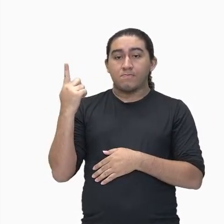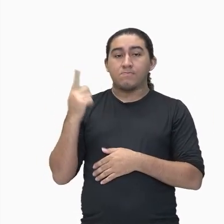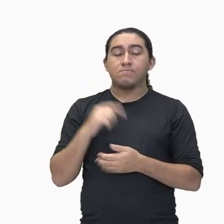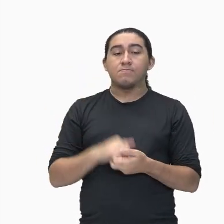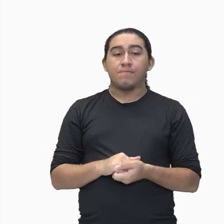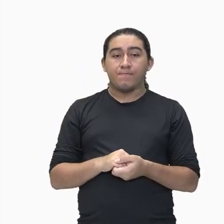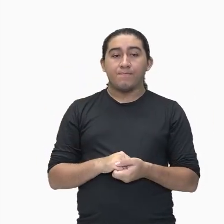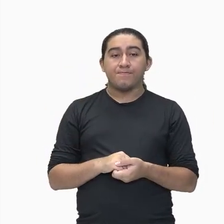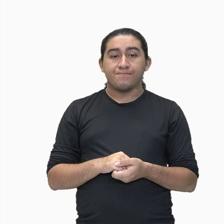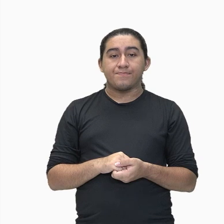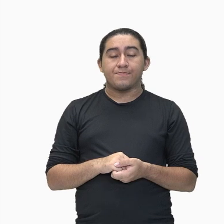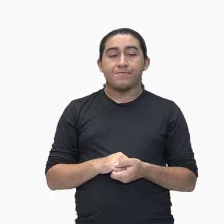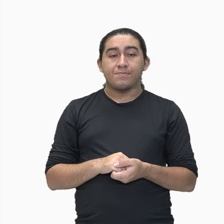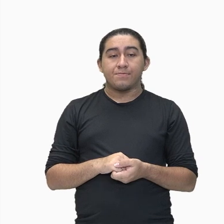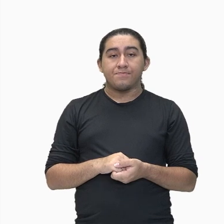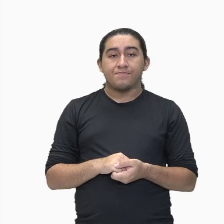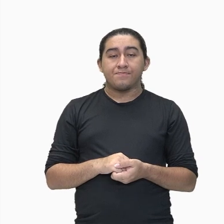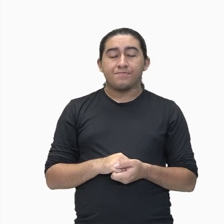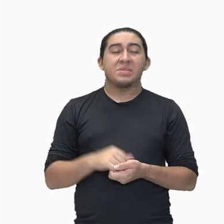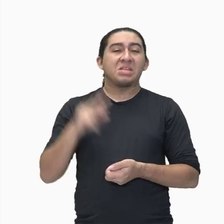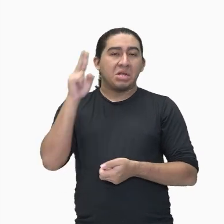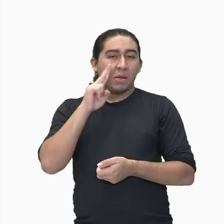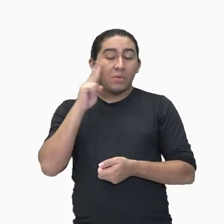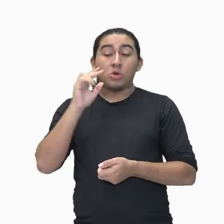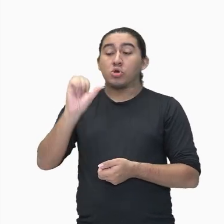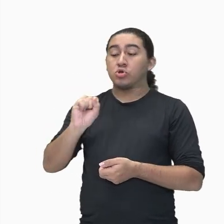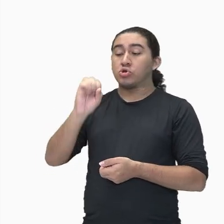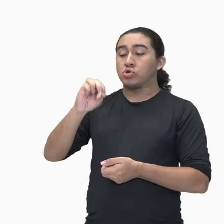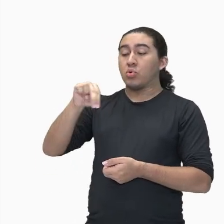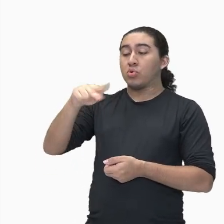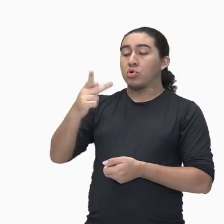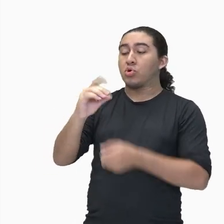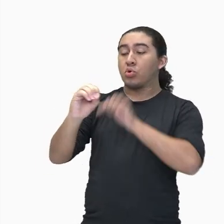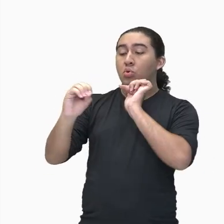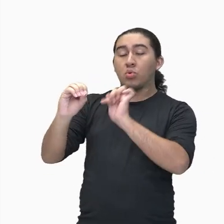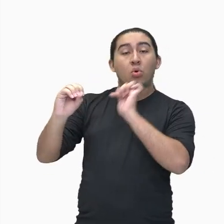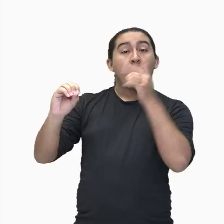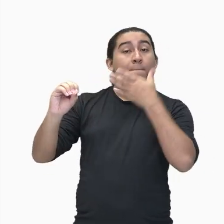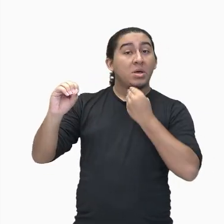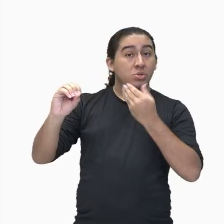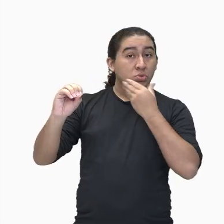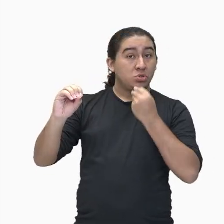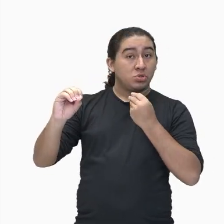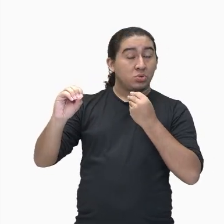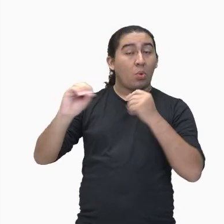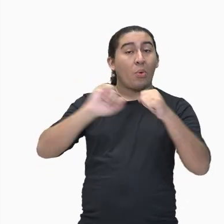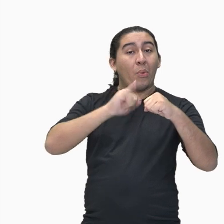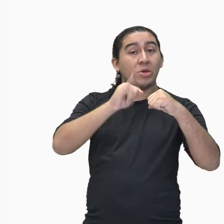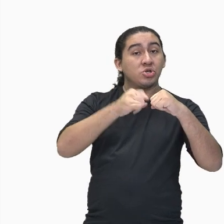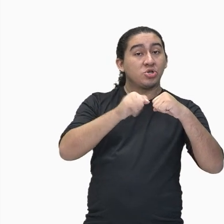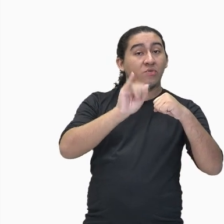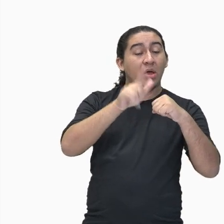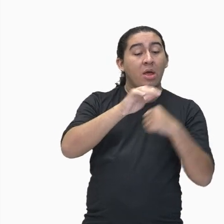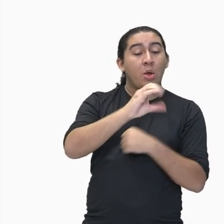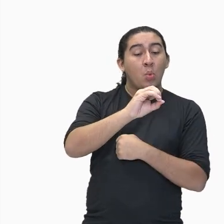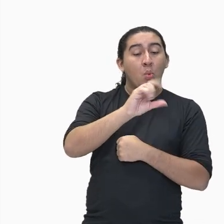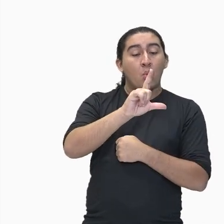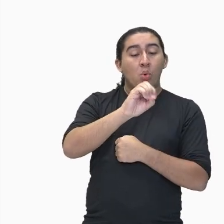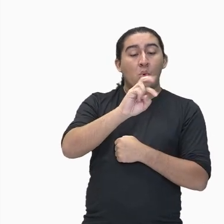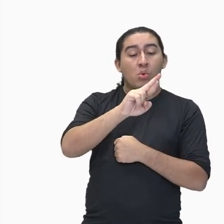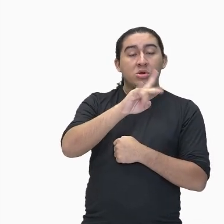O sonho, né, que é masculino, o adjetivo é colorido,